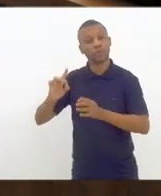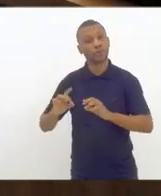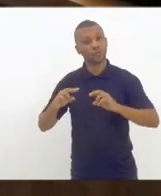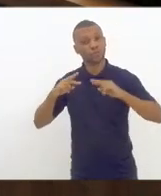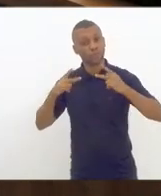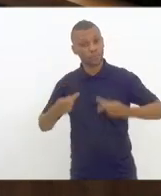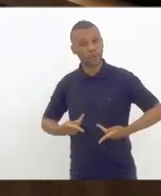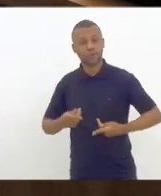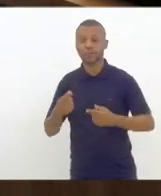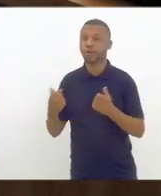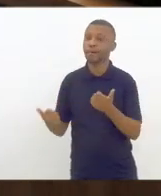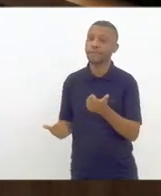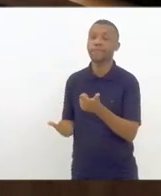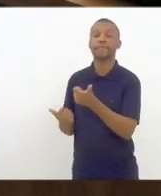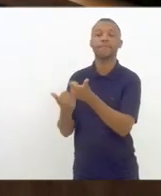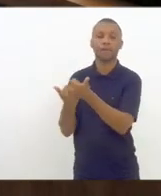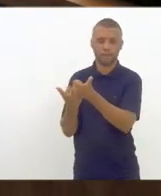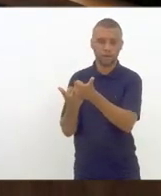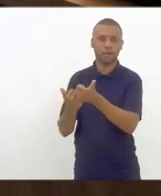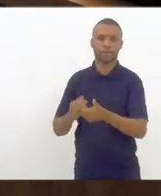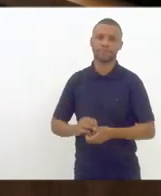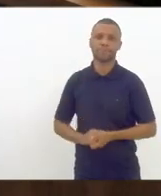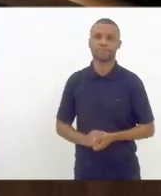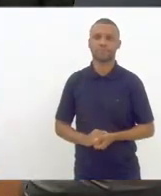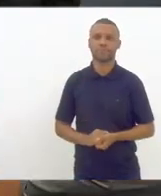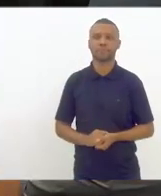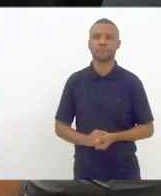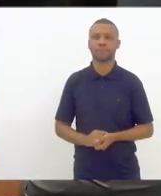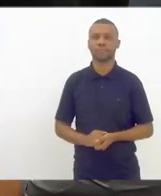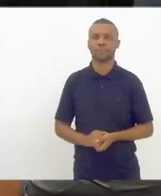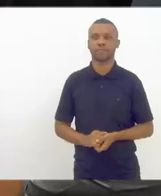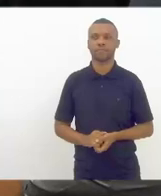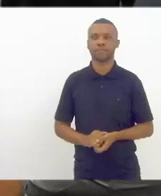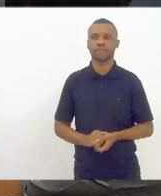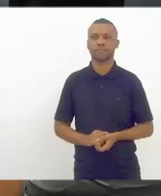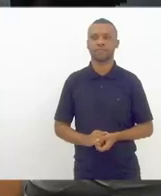Humanos, é favorável, presidente.